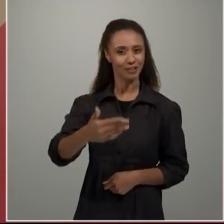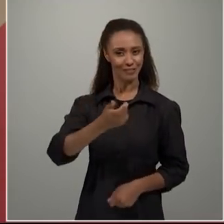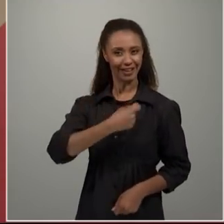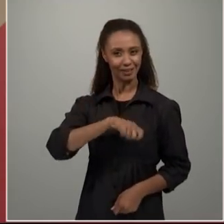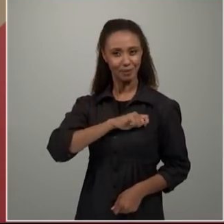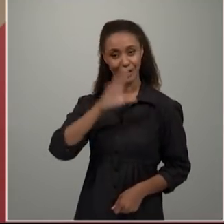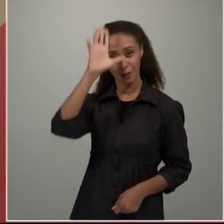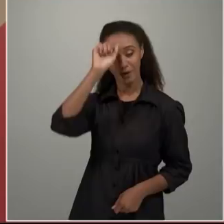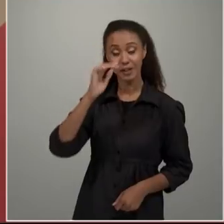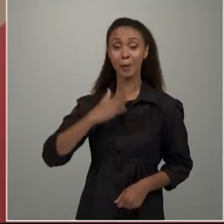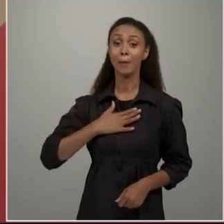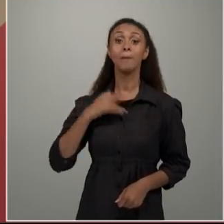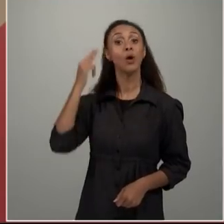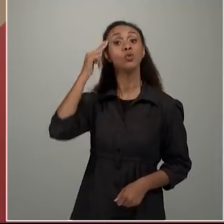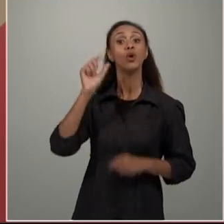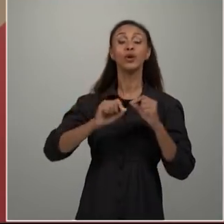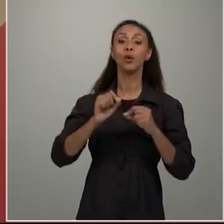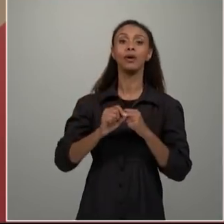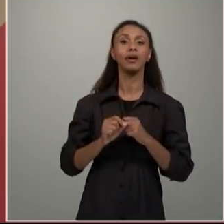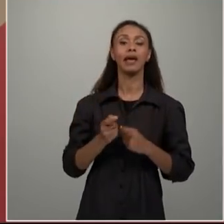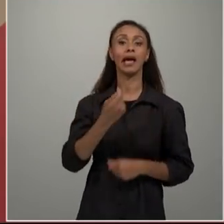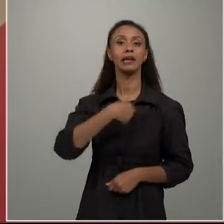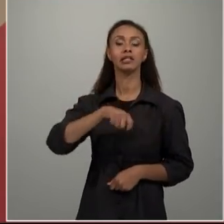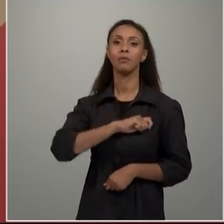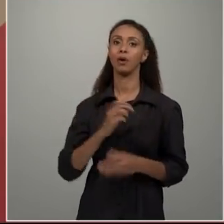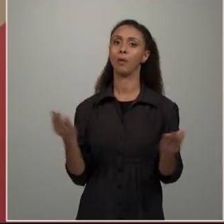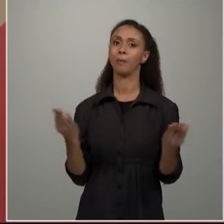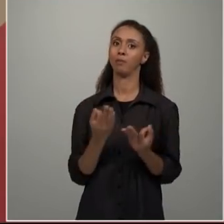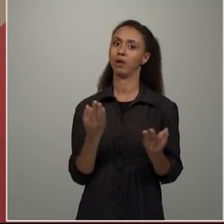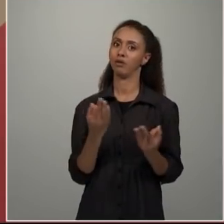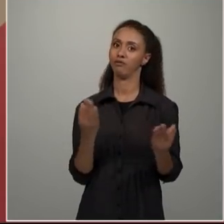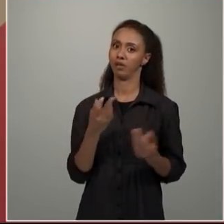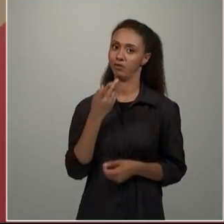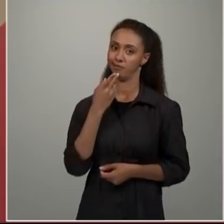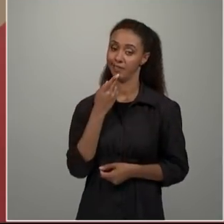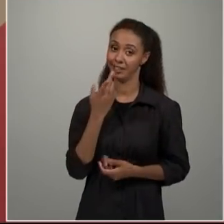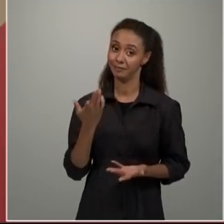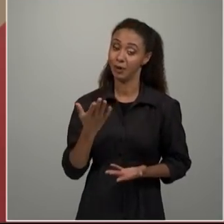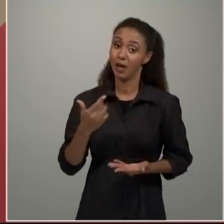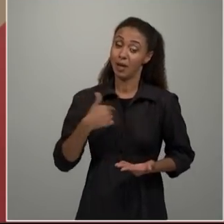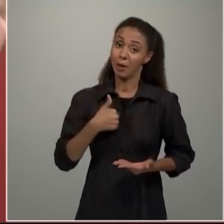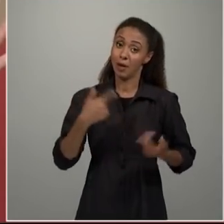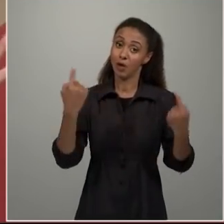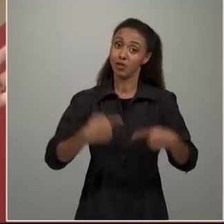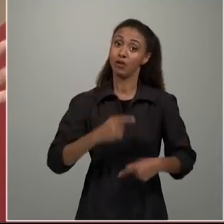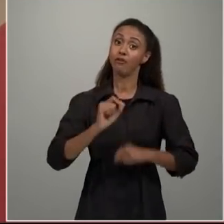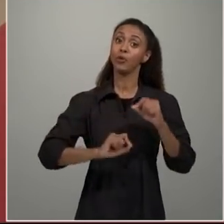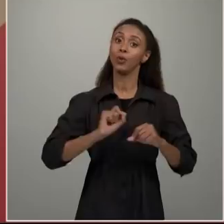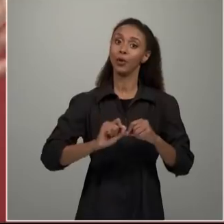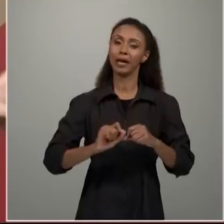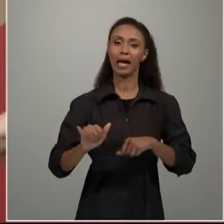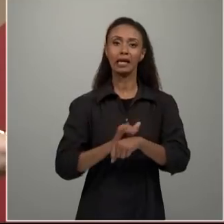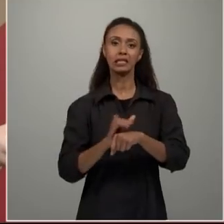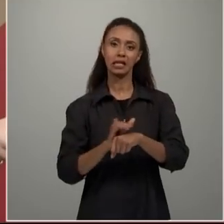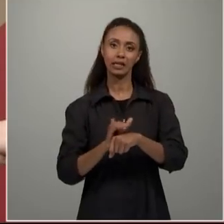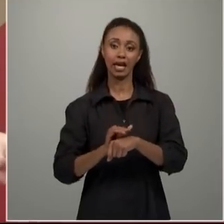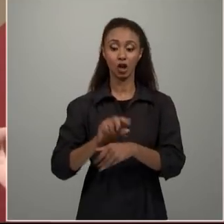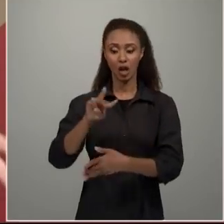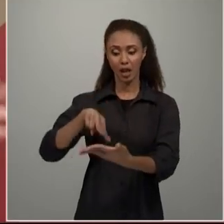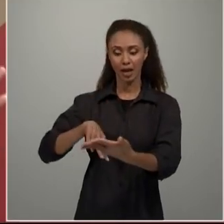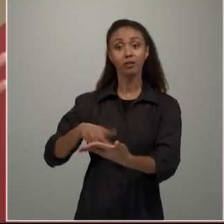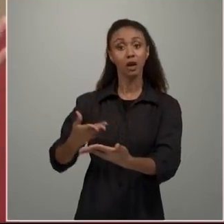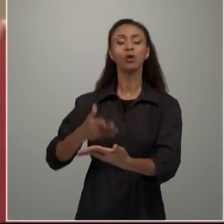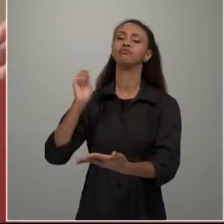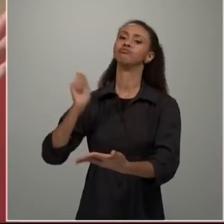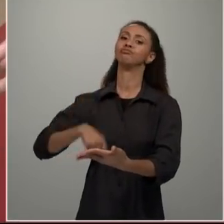sonho isso é falar espanhol fluente então assim aí eu me desafiei agora usar algumas das estratégias ler já consigo